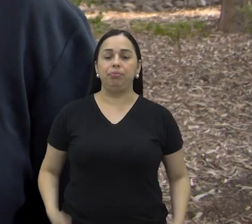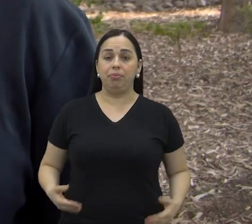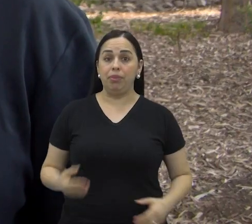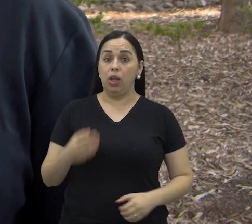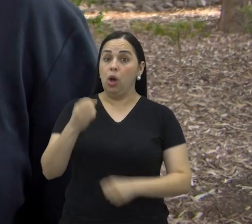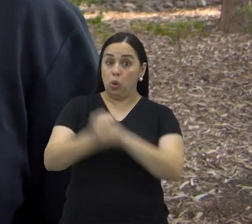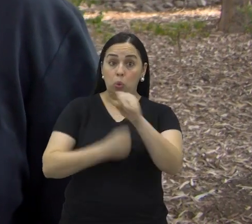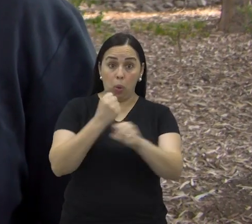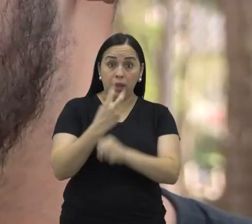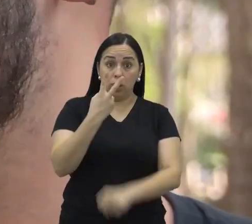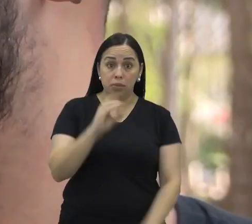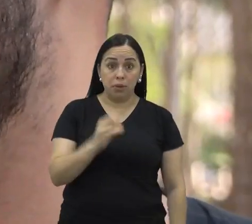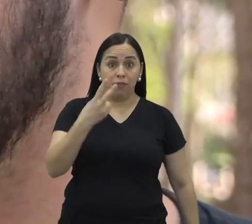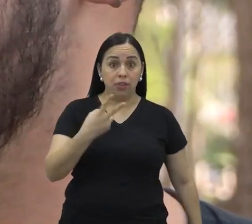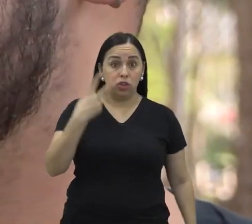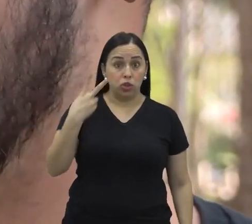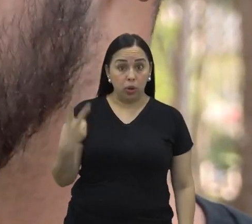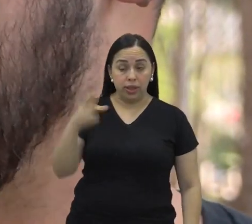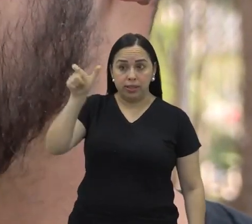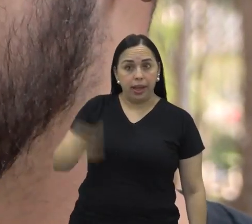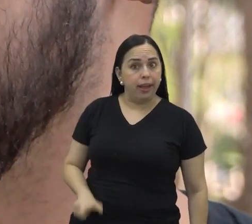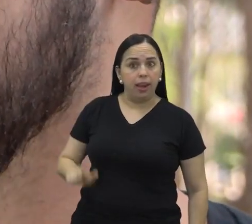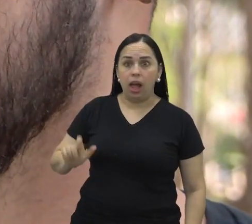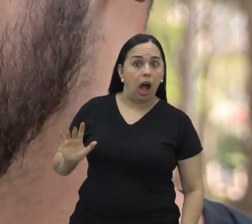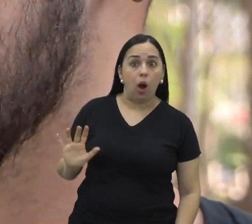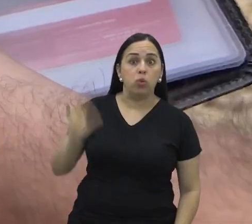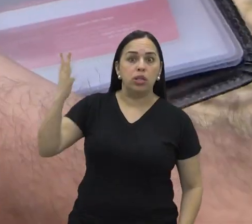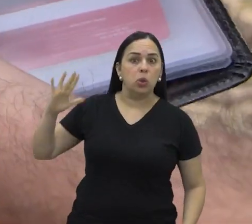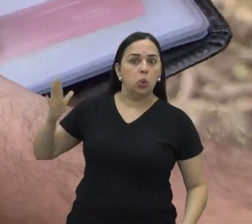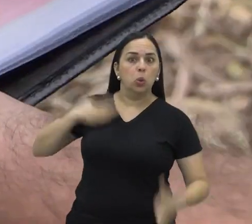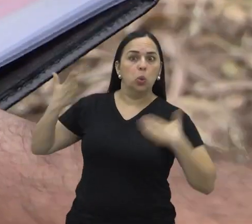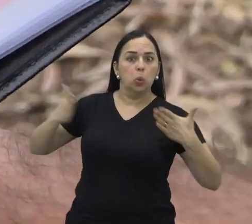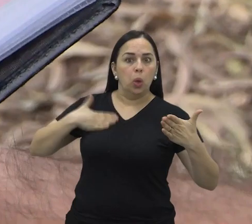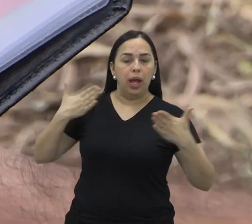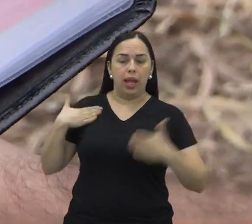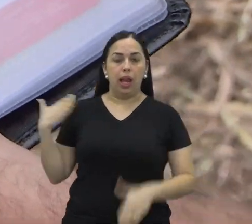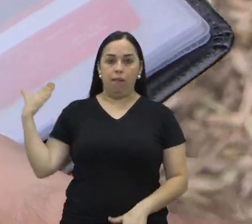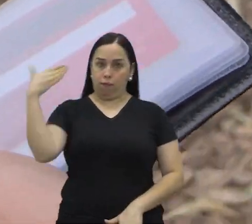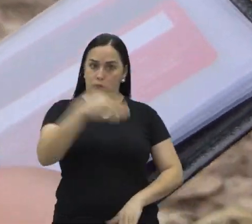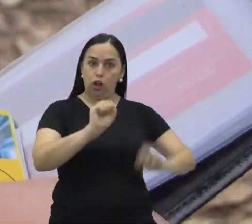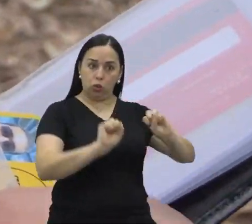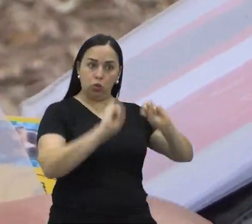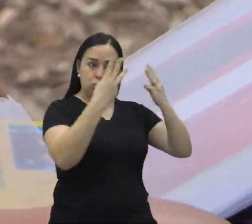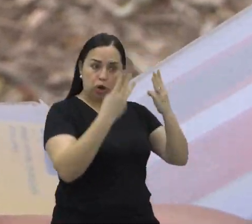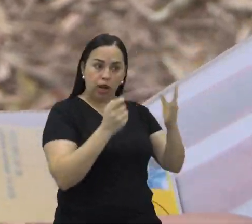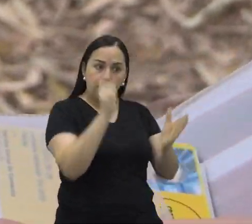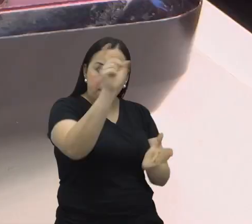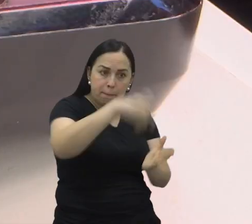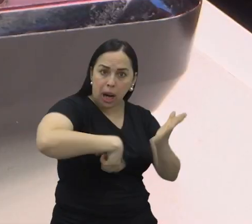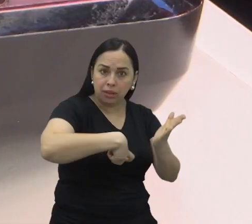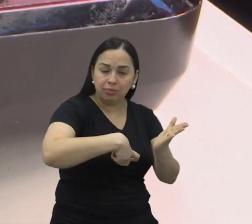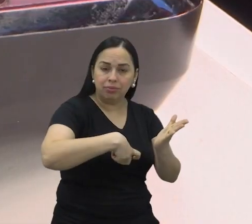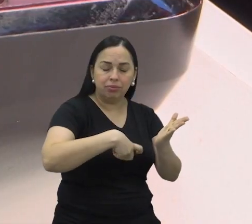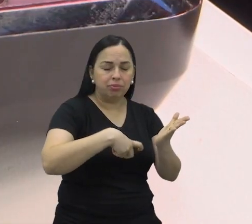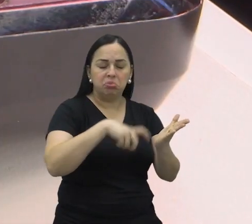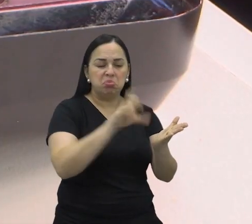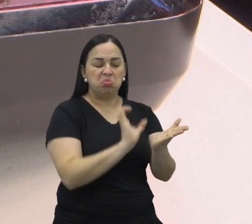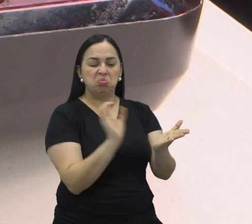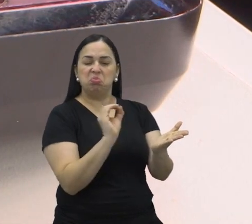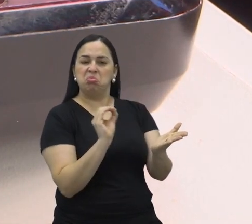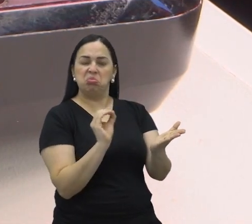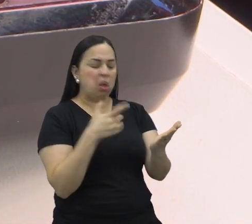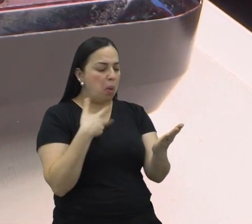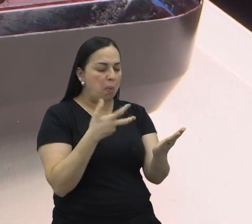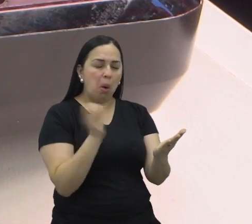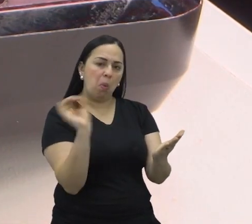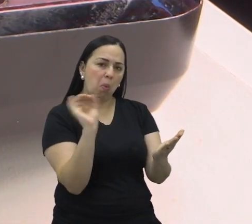Em 2022, João passou por um grande susto. Depois de um show, ao fazer uma compra, não percebeu que o